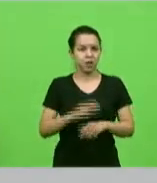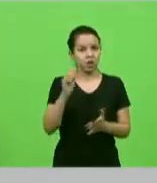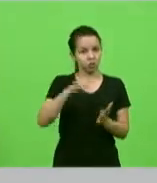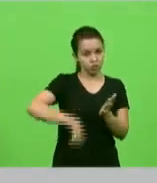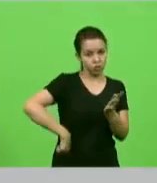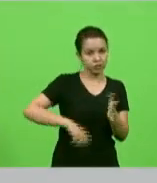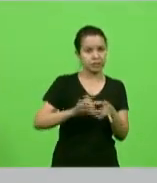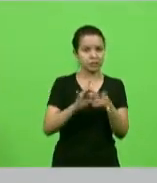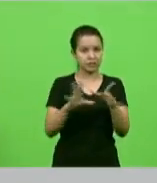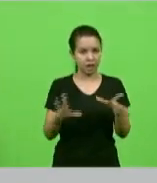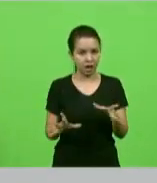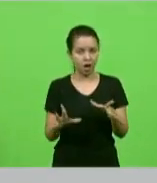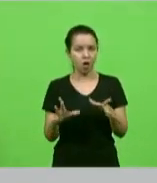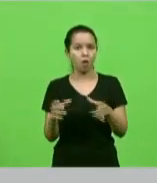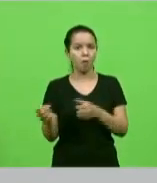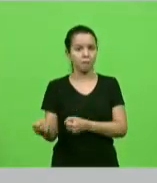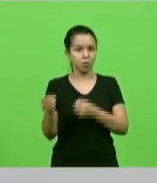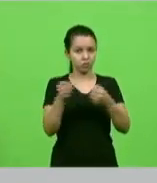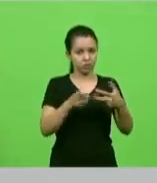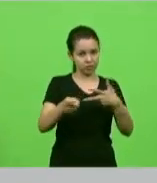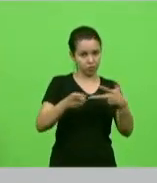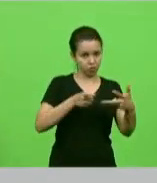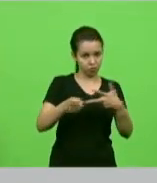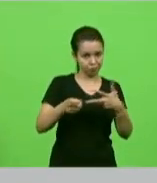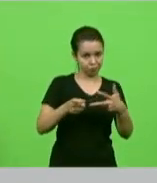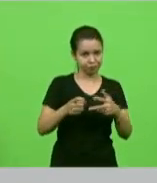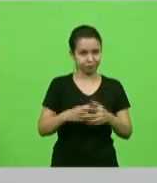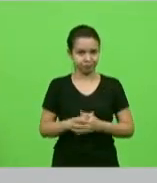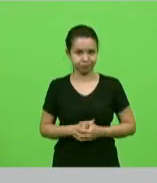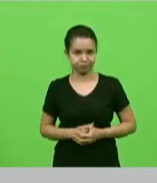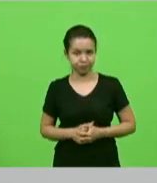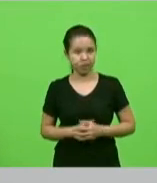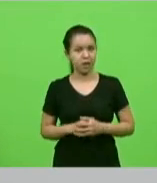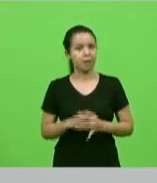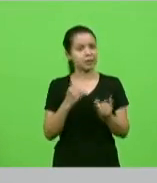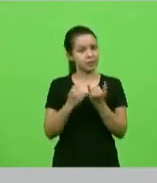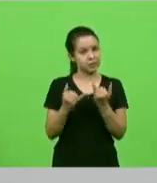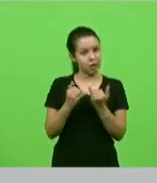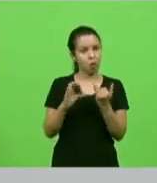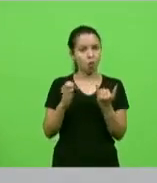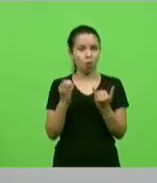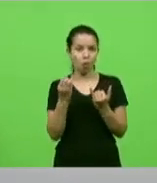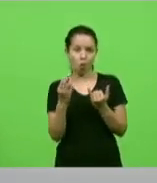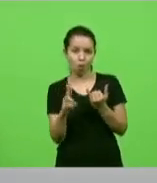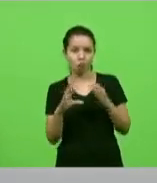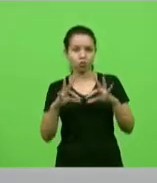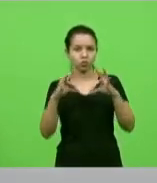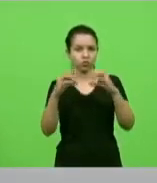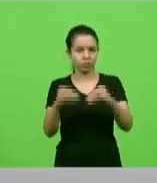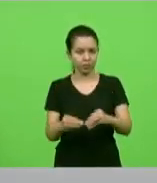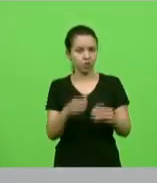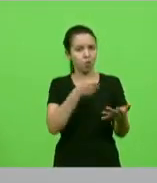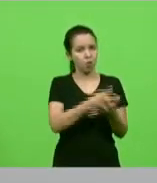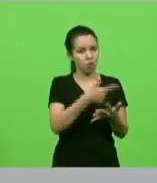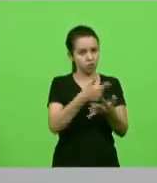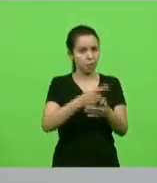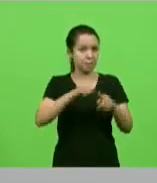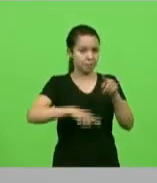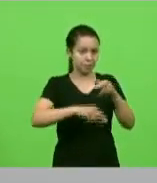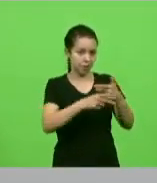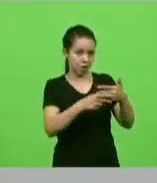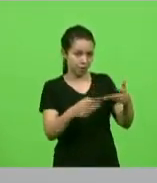Poder Executivo a antecipar, parcial ou totalmente, os pagamentos nas contratações de bens e serviços,